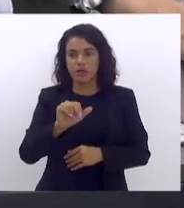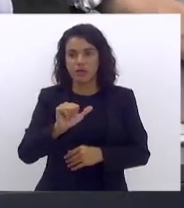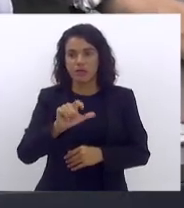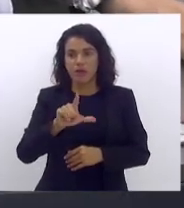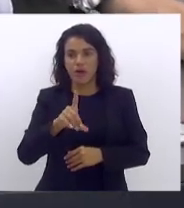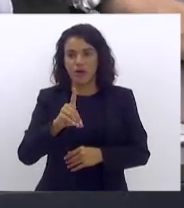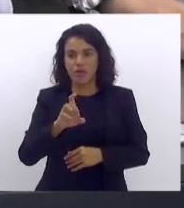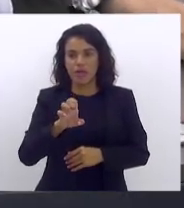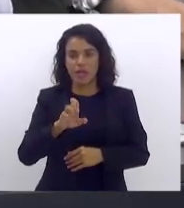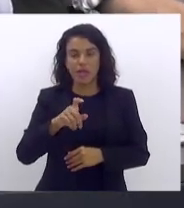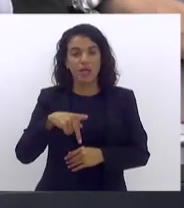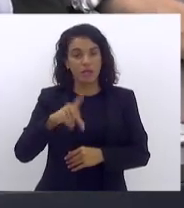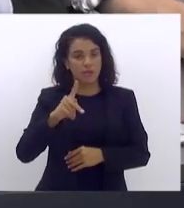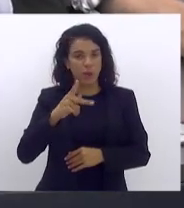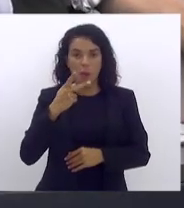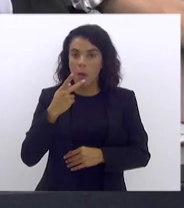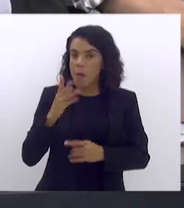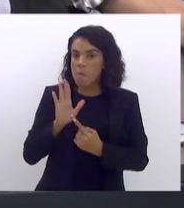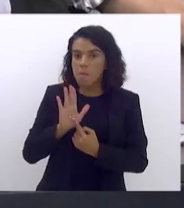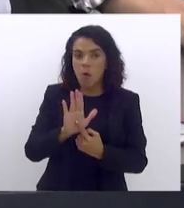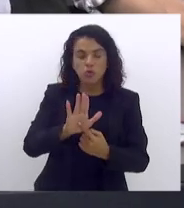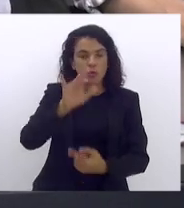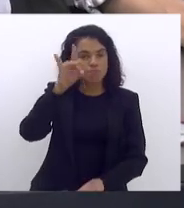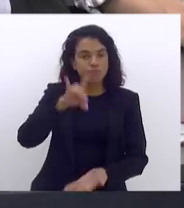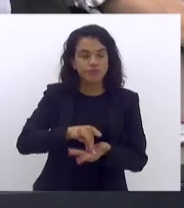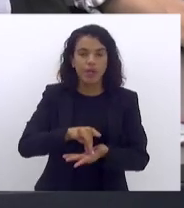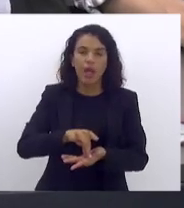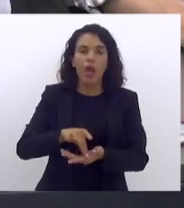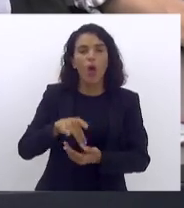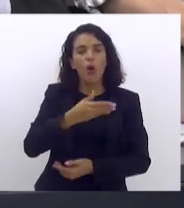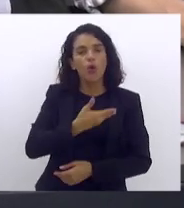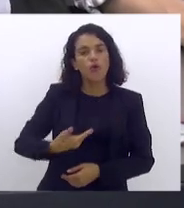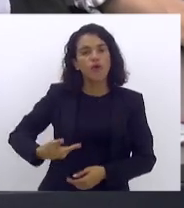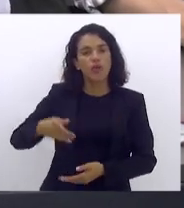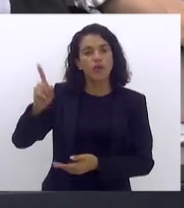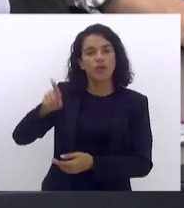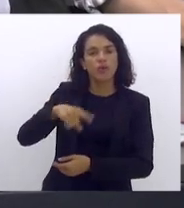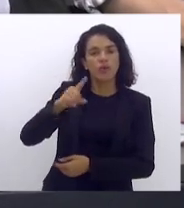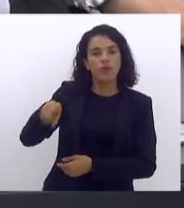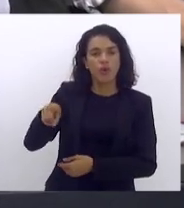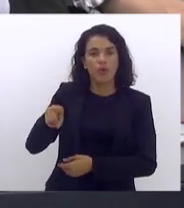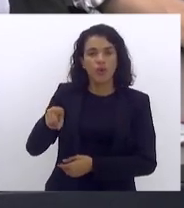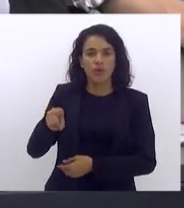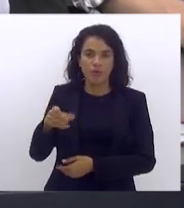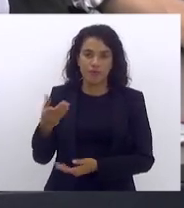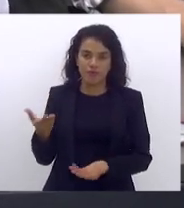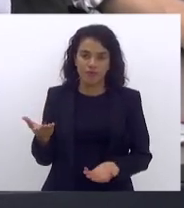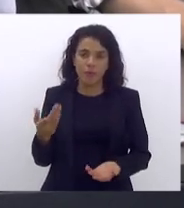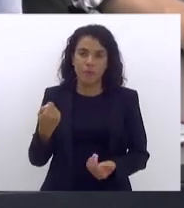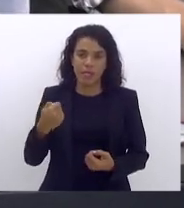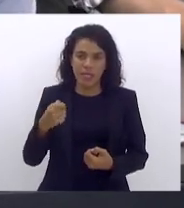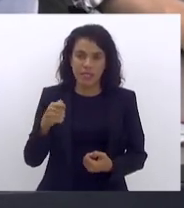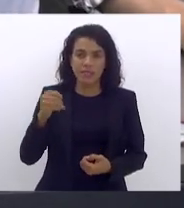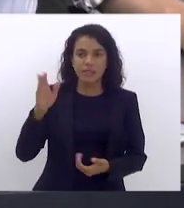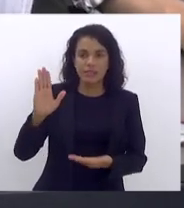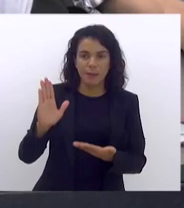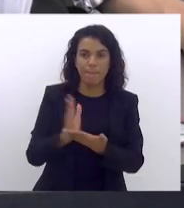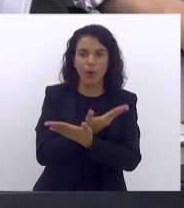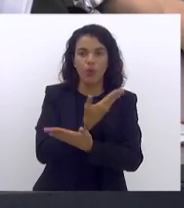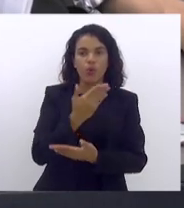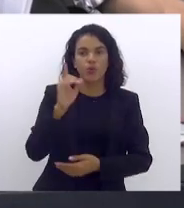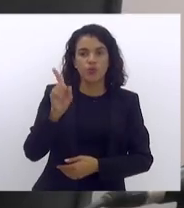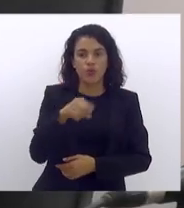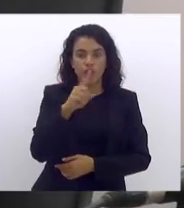apontaram uma fonte de custeio precisa. E aí o governo vetou, ao meu ver, seria motivo, inclusive, de derrubada desse veto, com todo respeito.